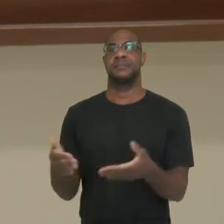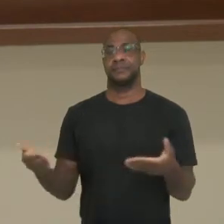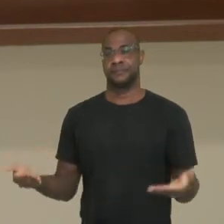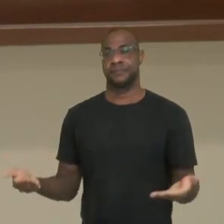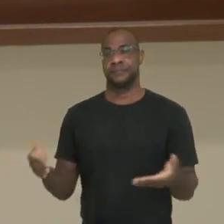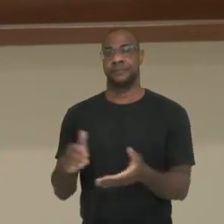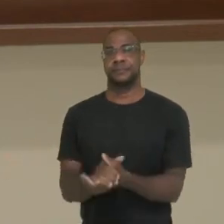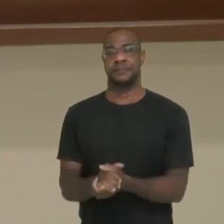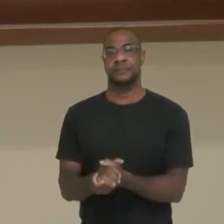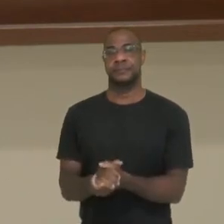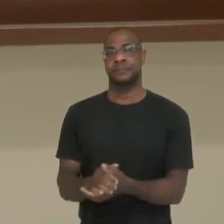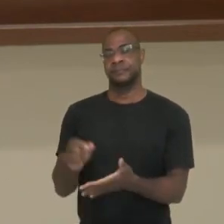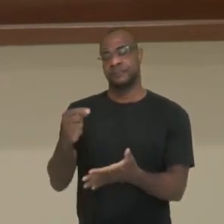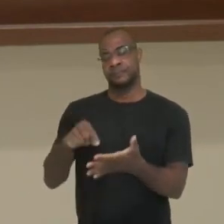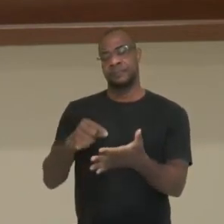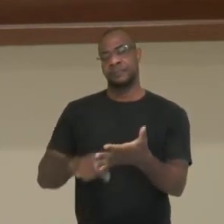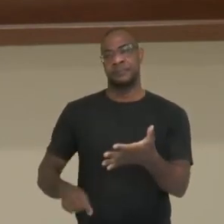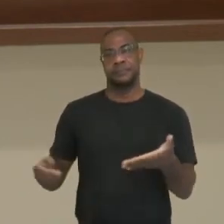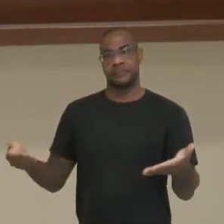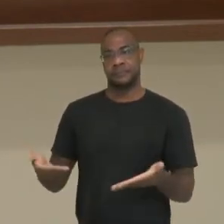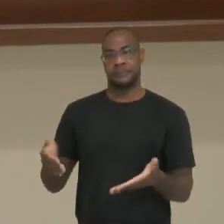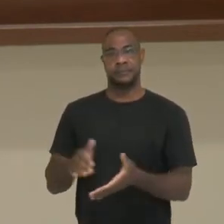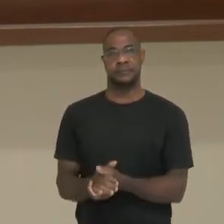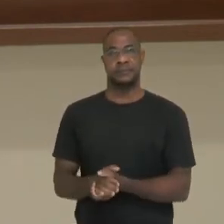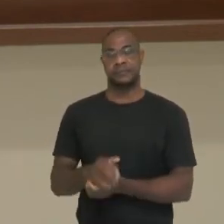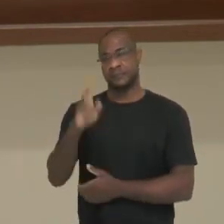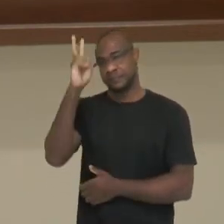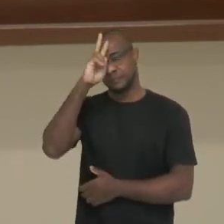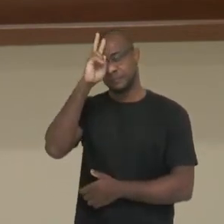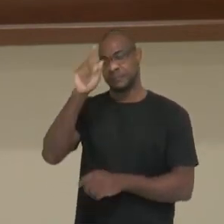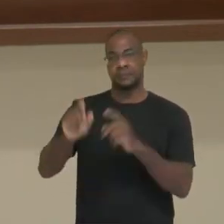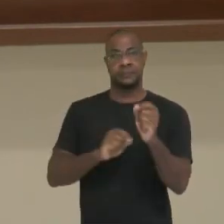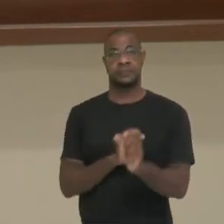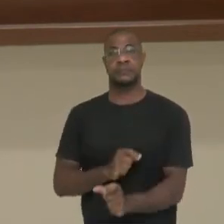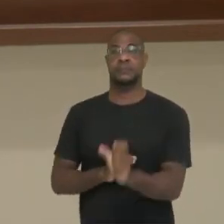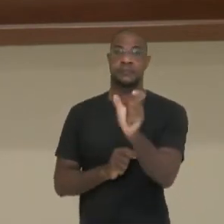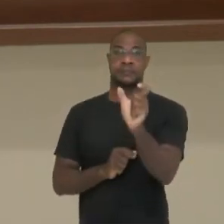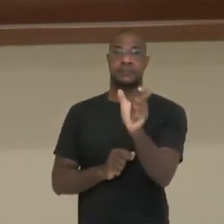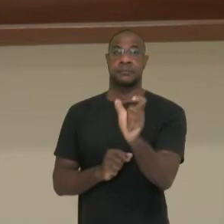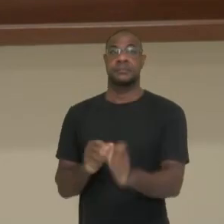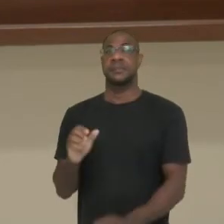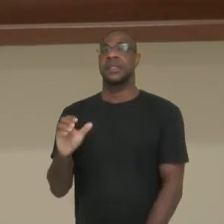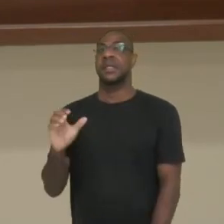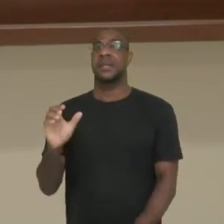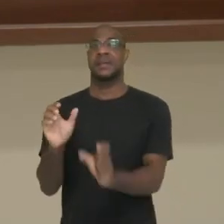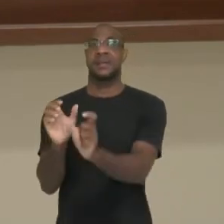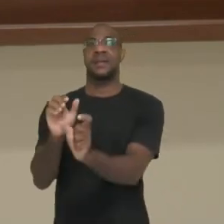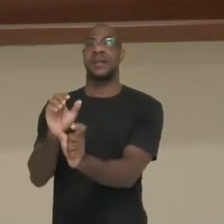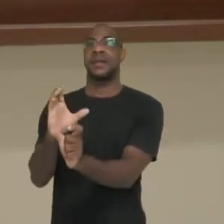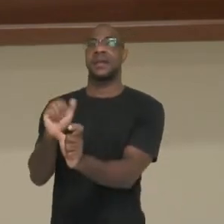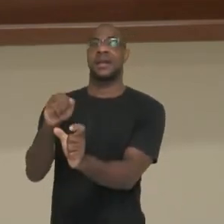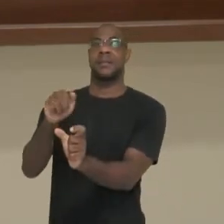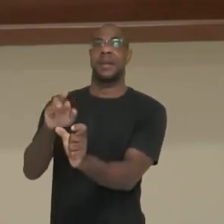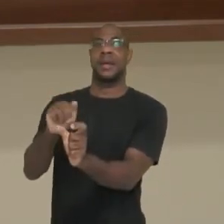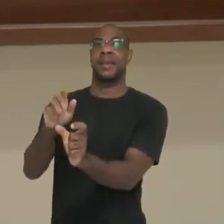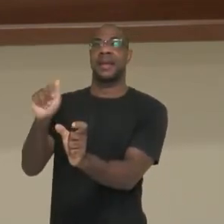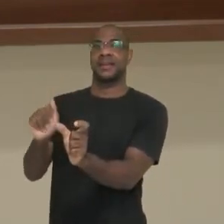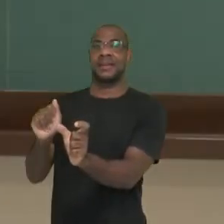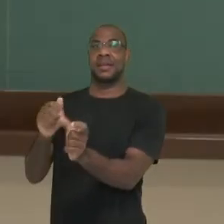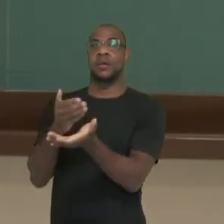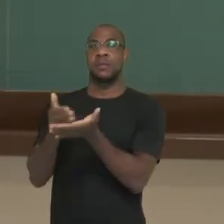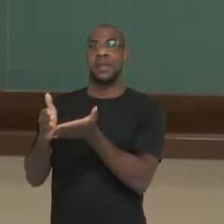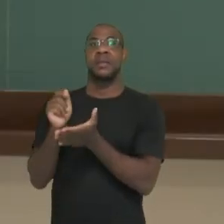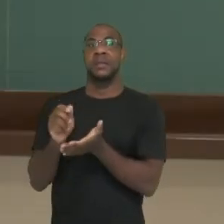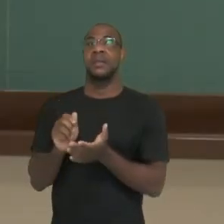Vamos então fazer a conferência desse exercício? Então lembre que a palavra é camarada e começa com A. É esse tipo